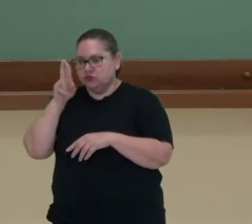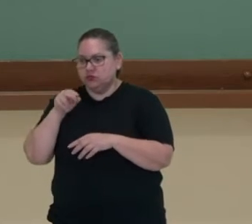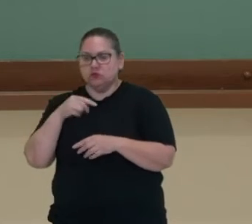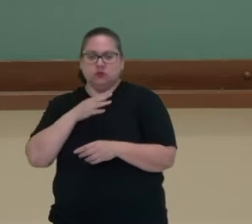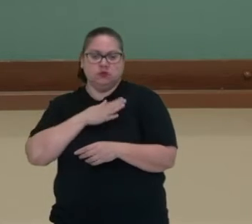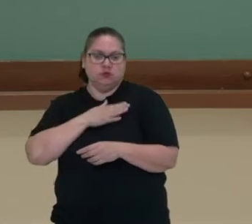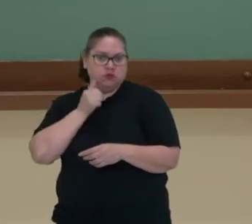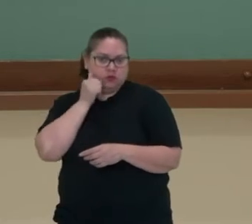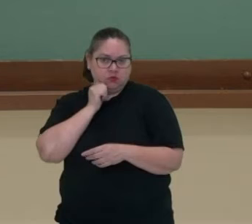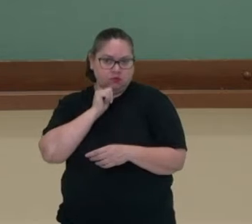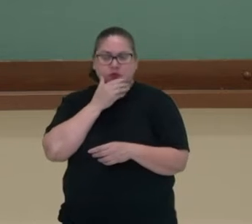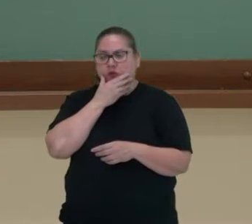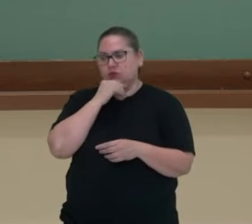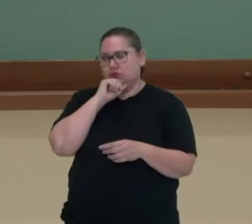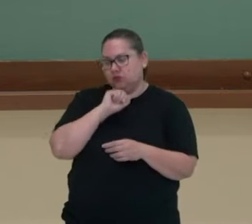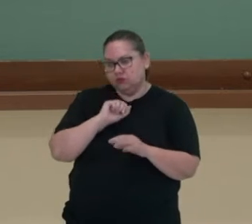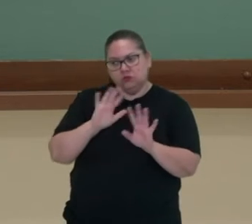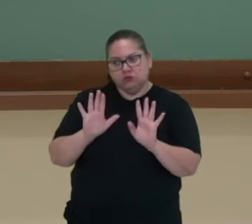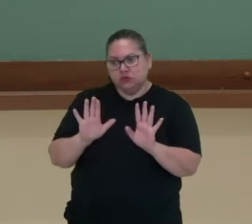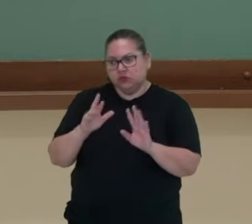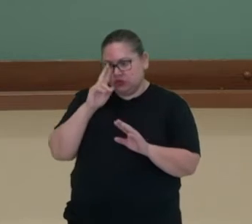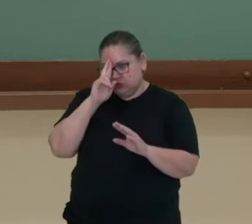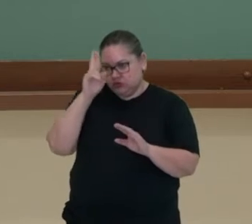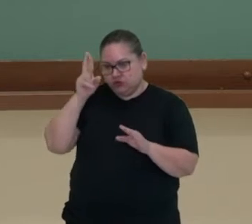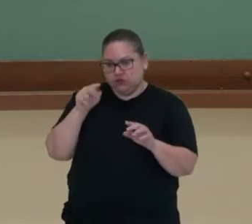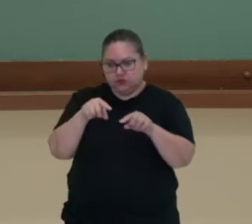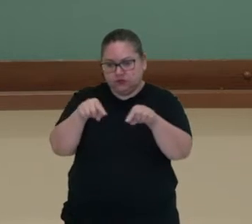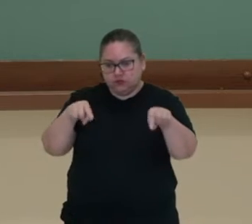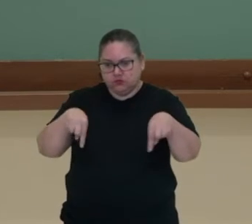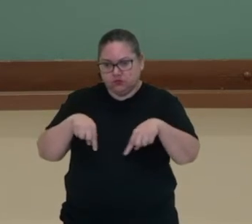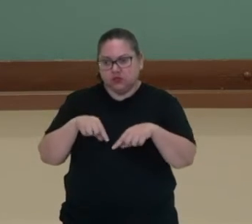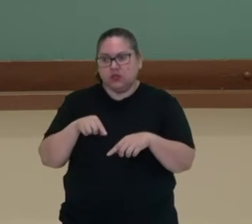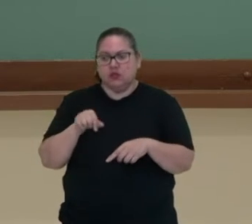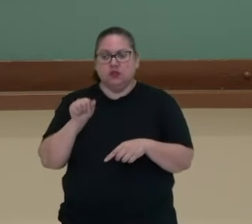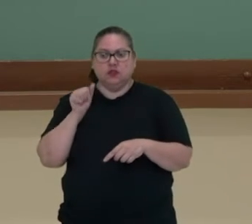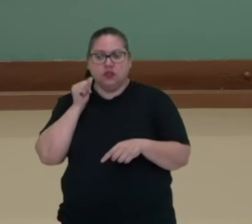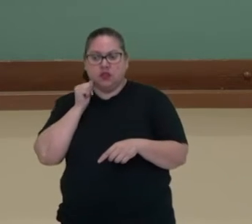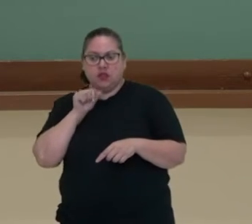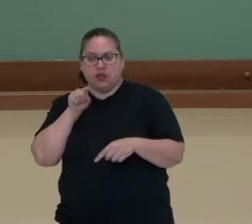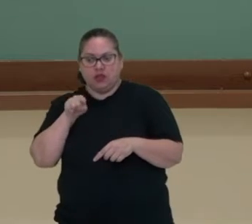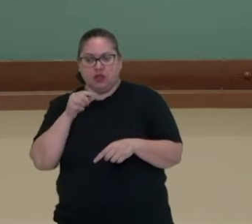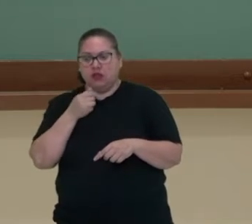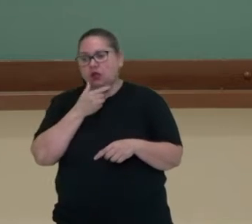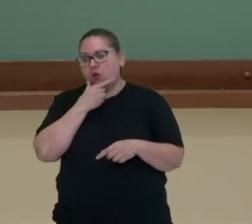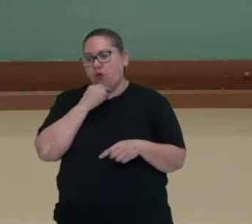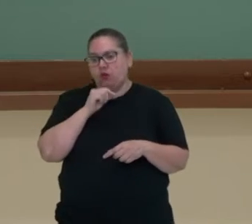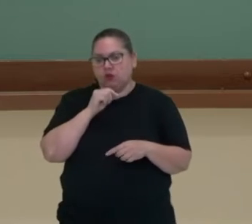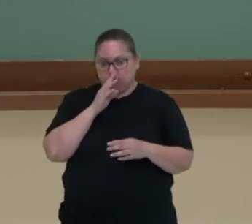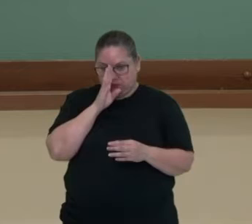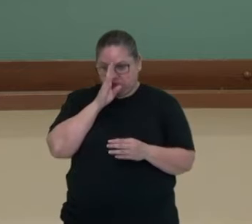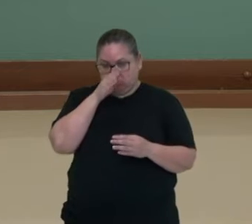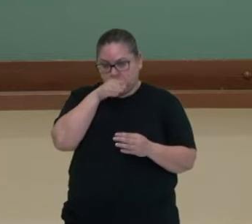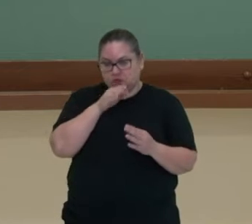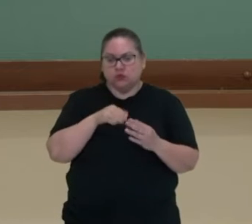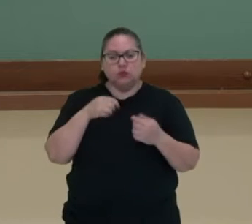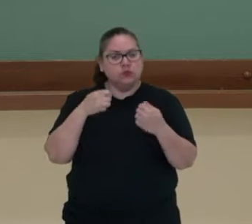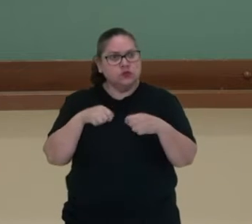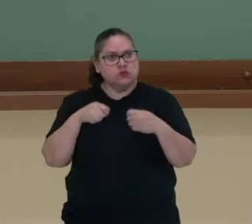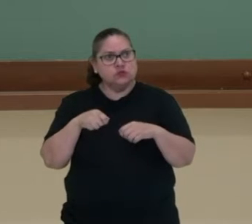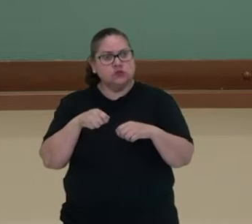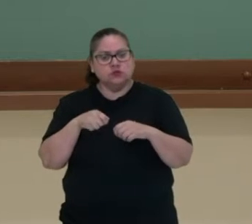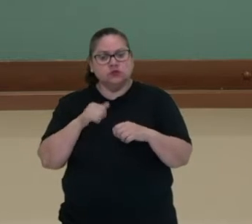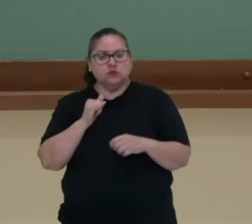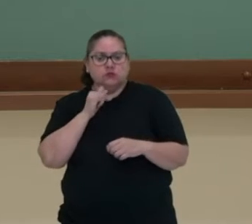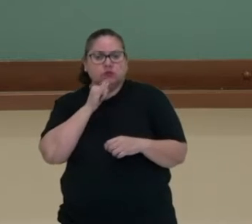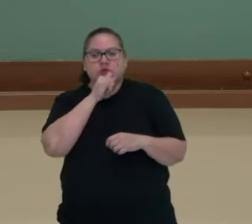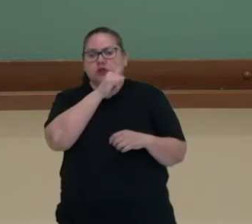minha aluna que é chefe de turma e eu sei que ela ou ele é o meu ponto focal quando eu preciso